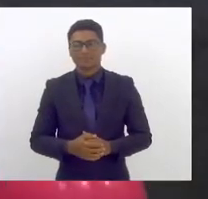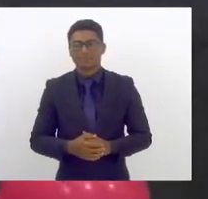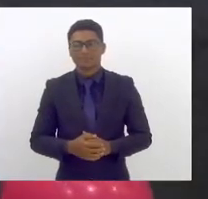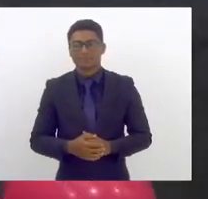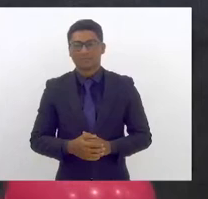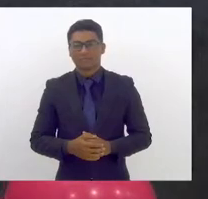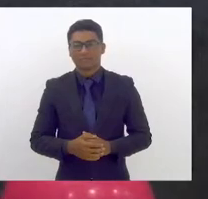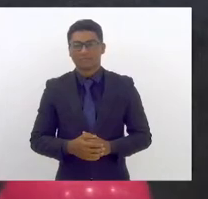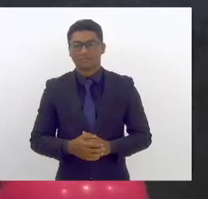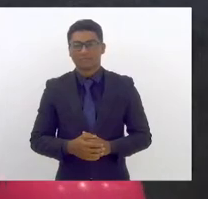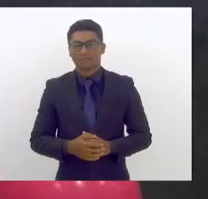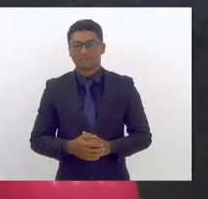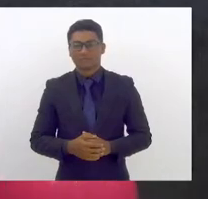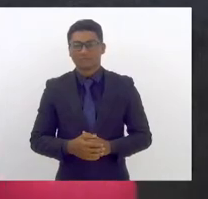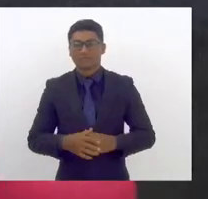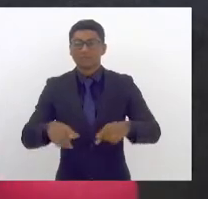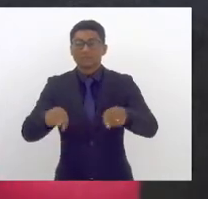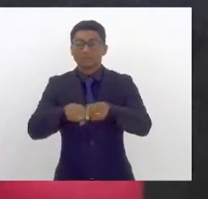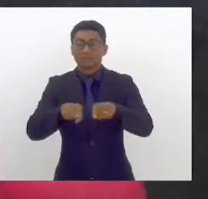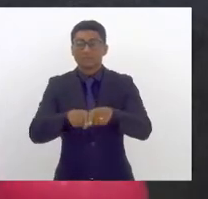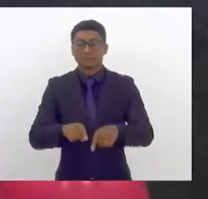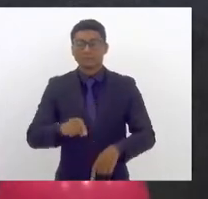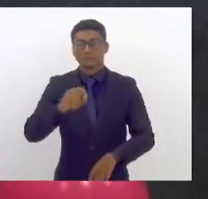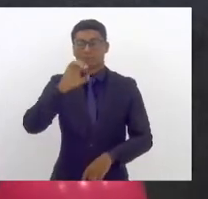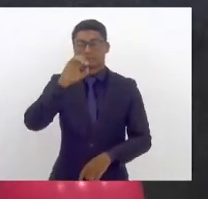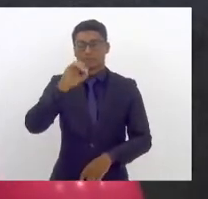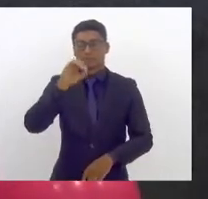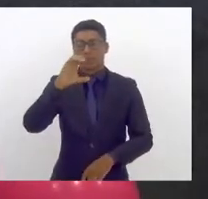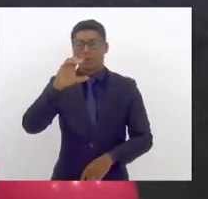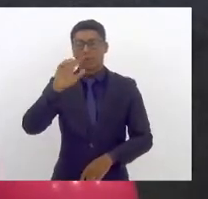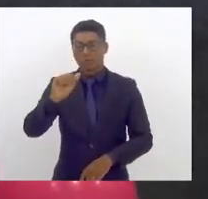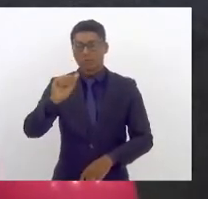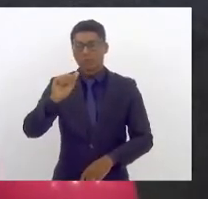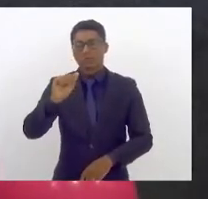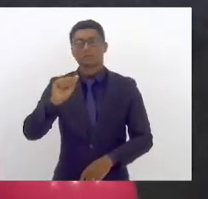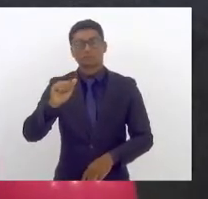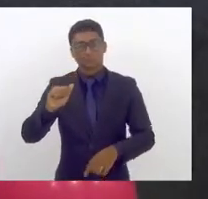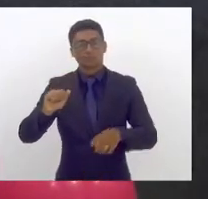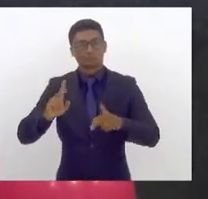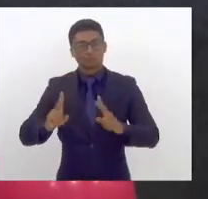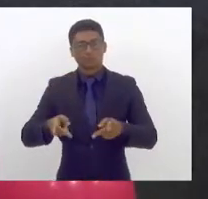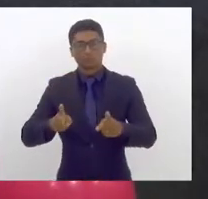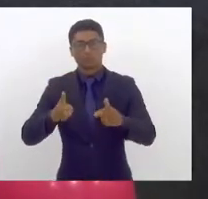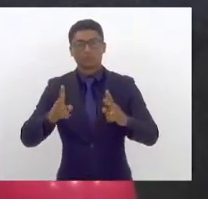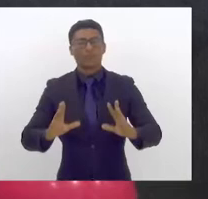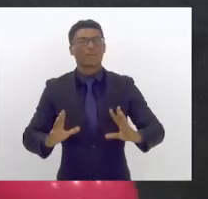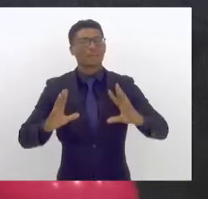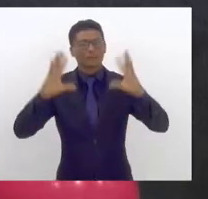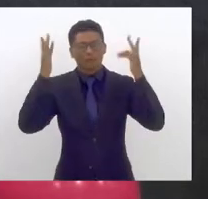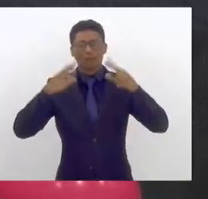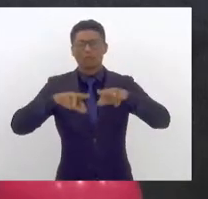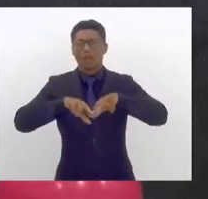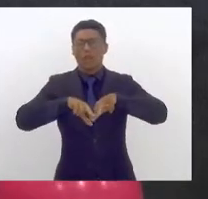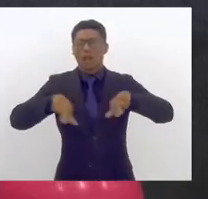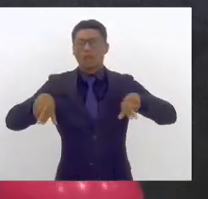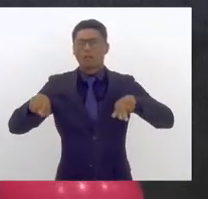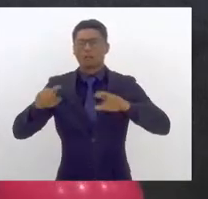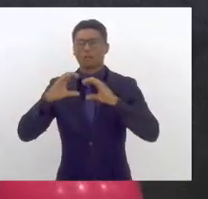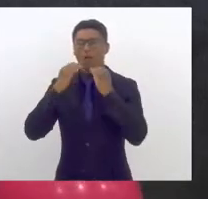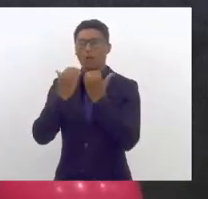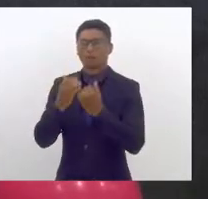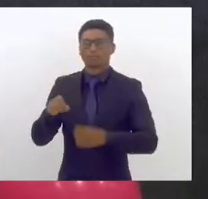a gente deu continuidade ao oca a gente faz vários eventos na comunidade